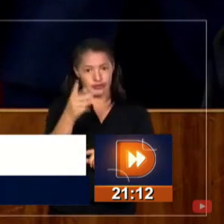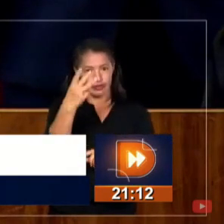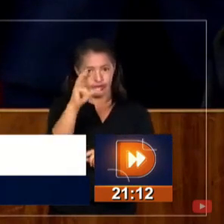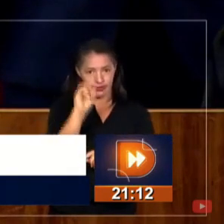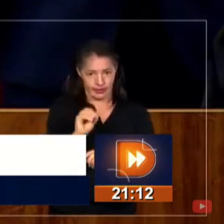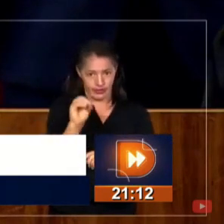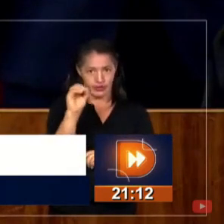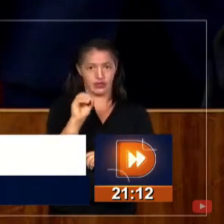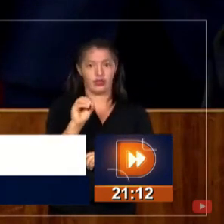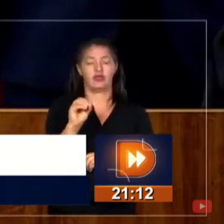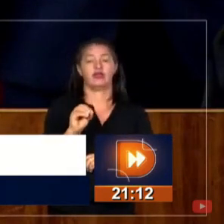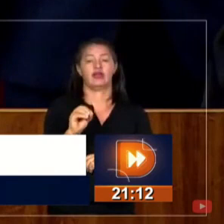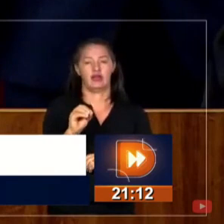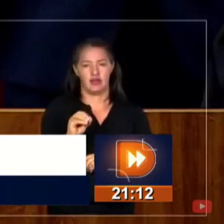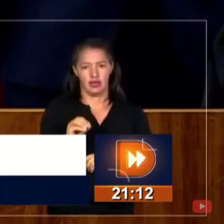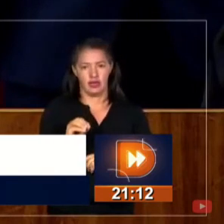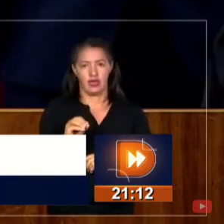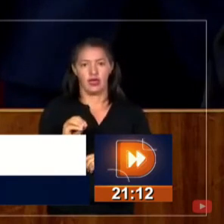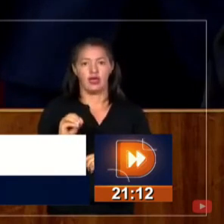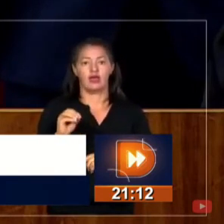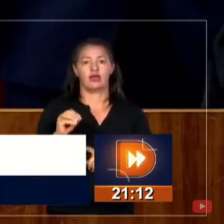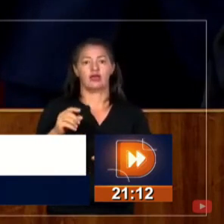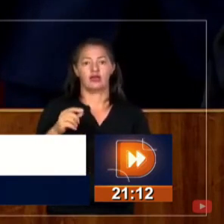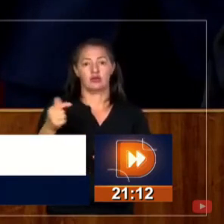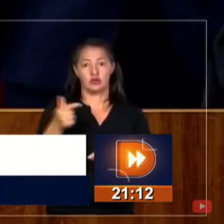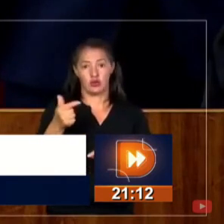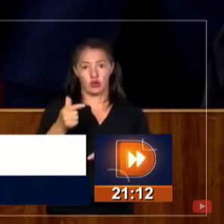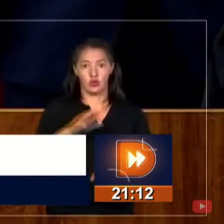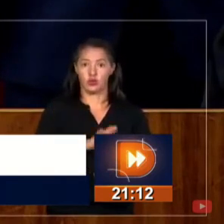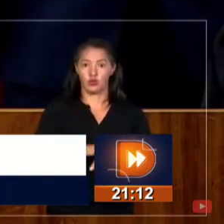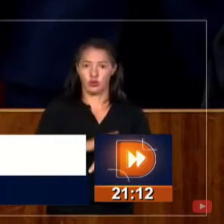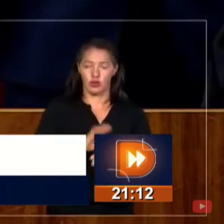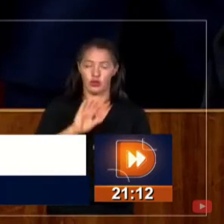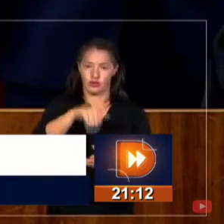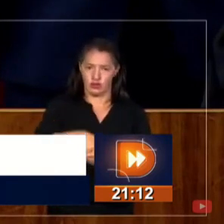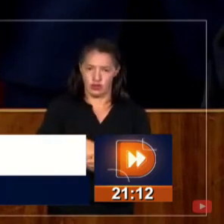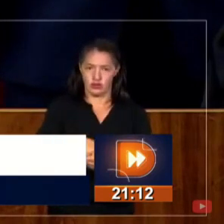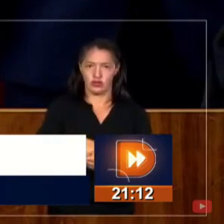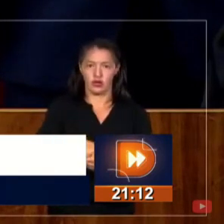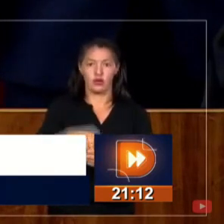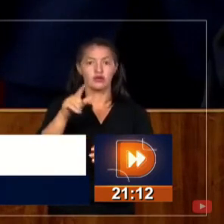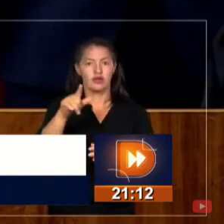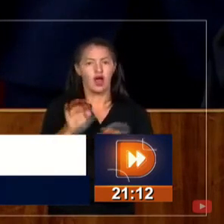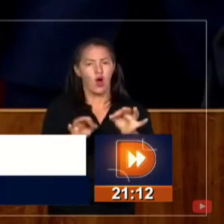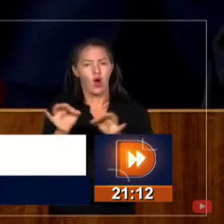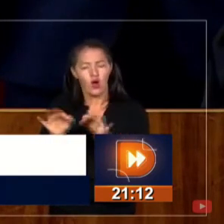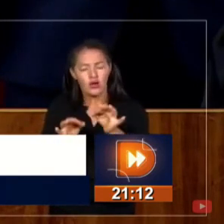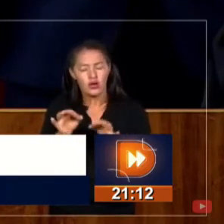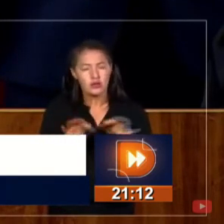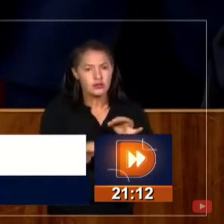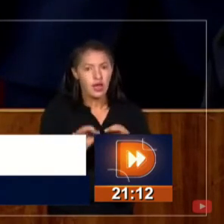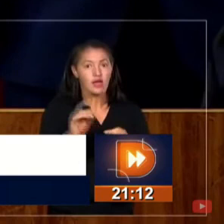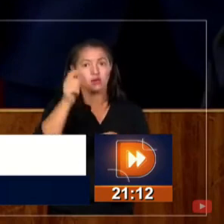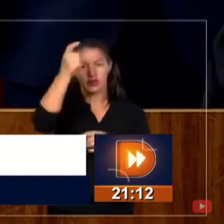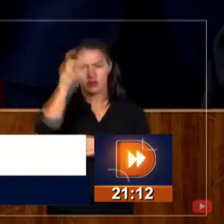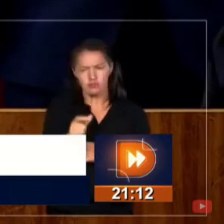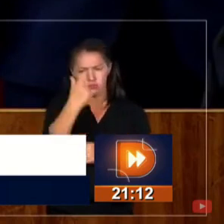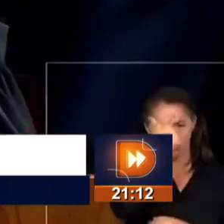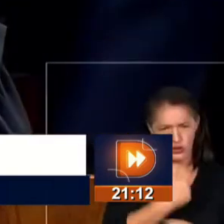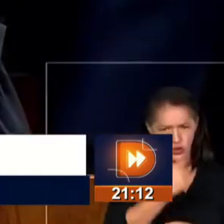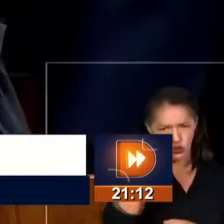dia 30 no próximo é turno isso será é realizado para que o eleitor tem uma votação mais